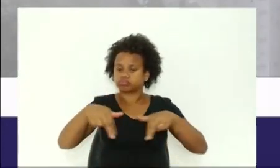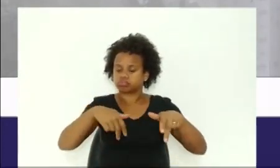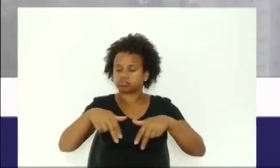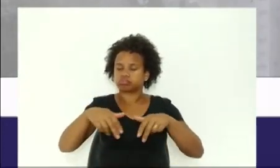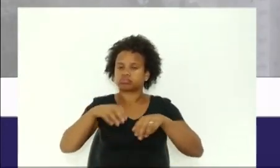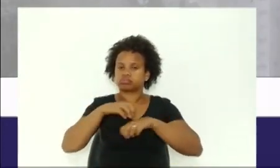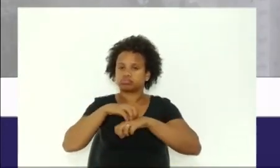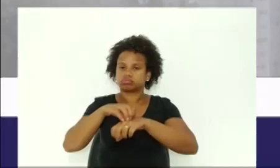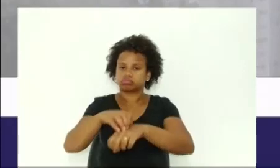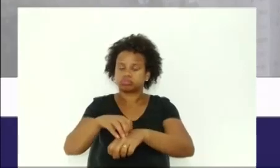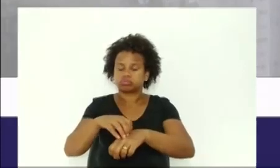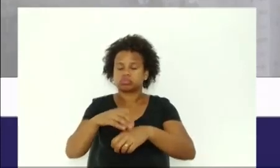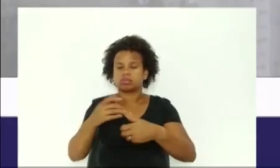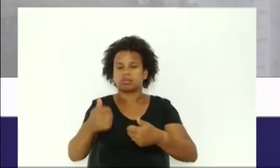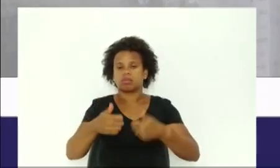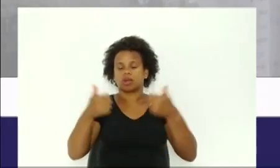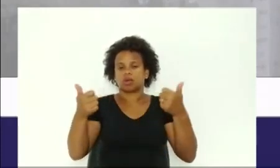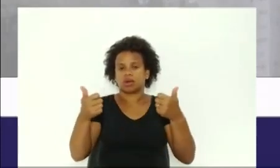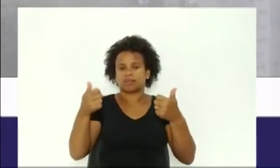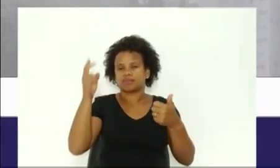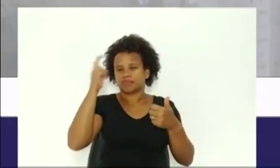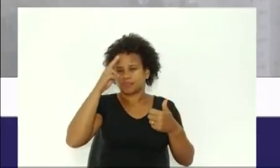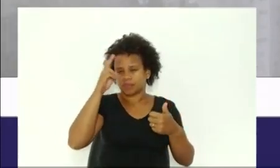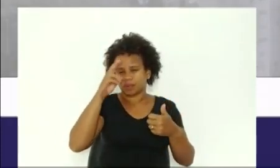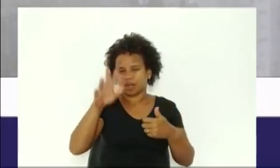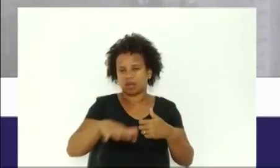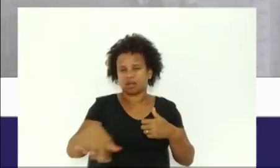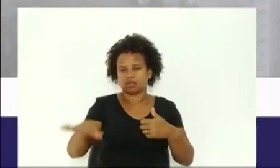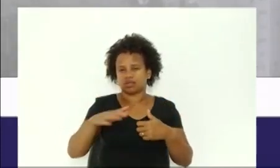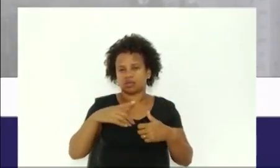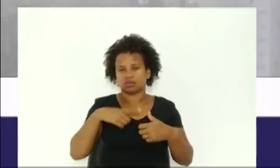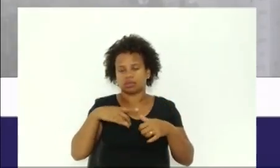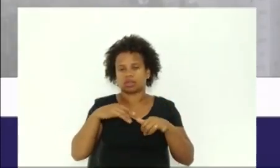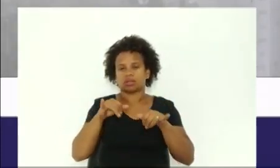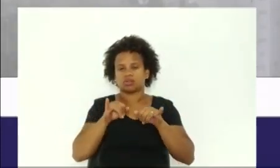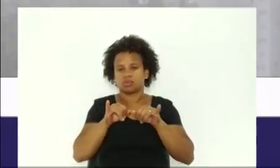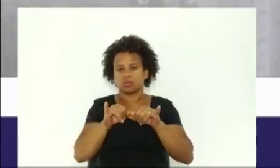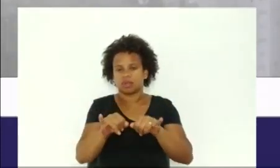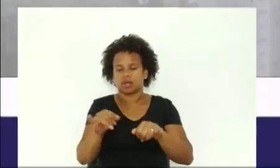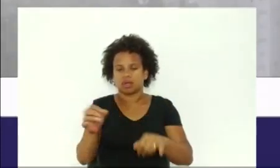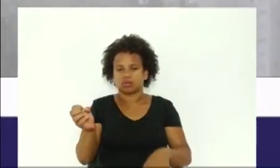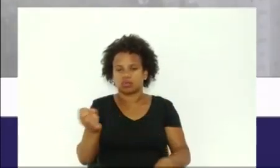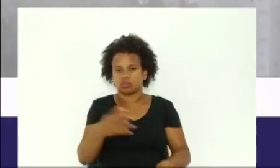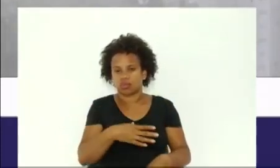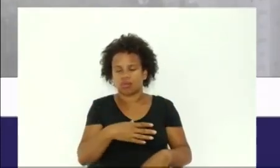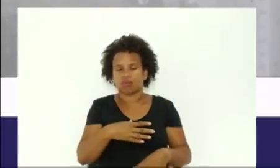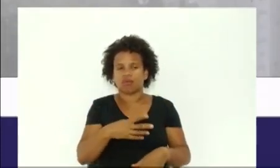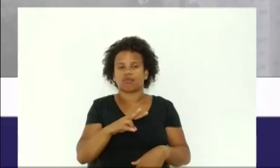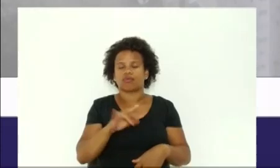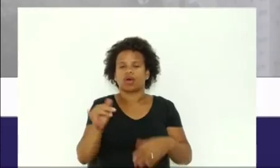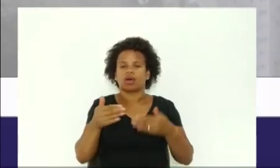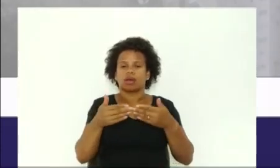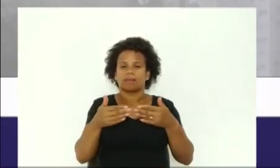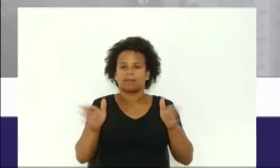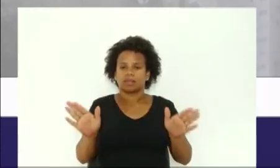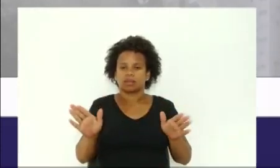transitam. Lembrando que é uma região que tem supermercado novo para ser inaugurado, né?